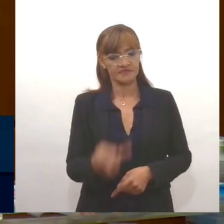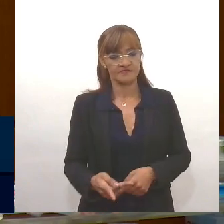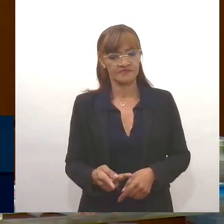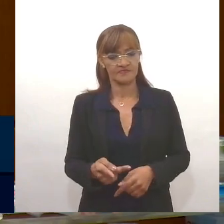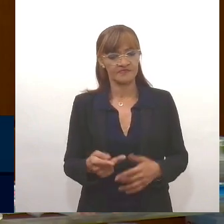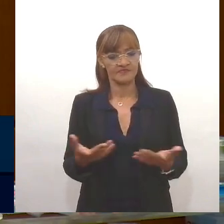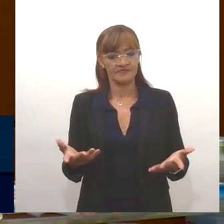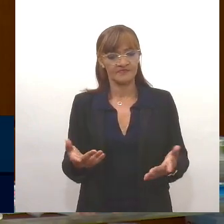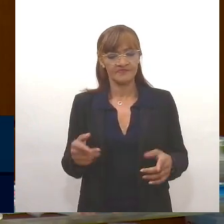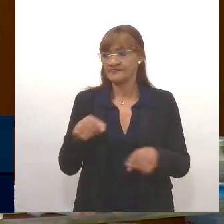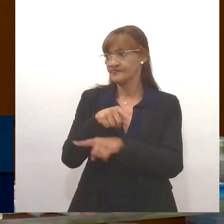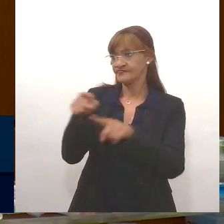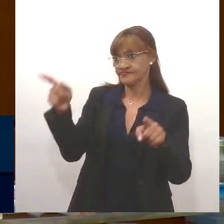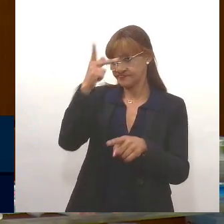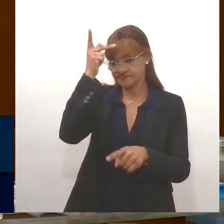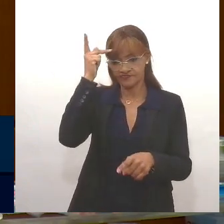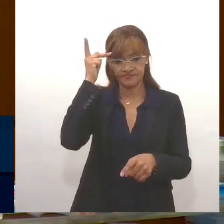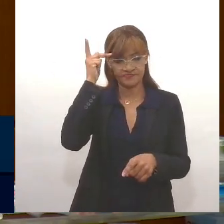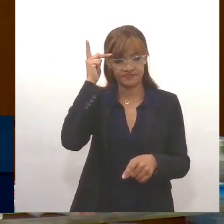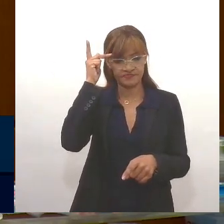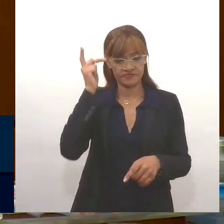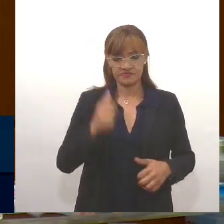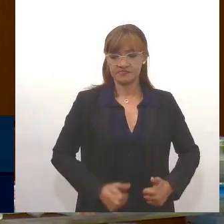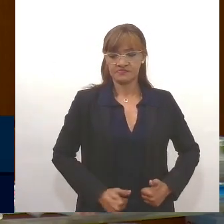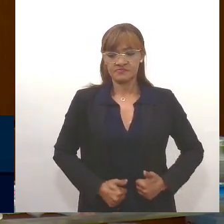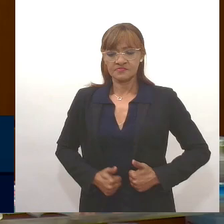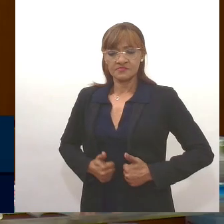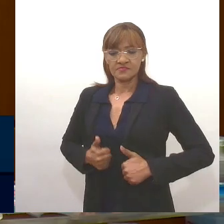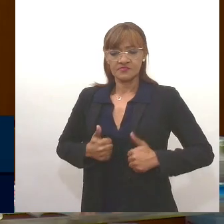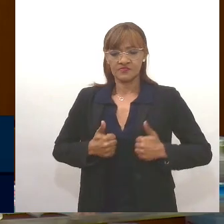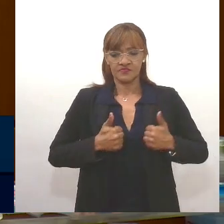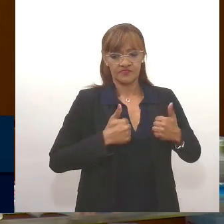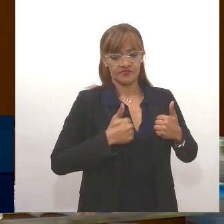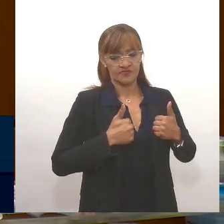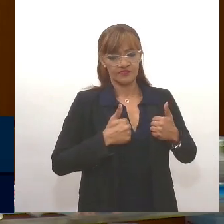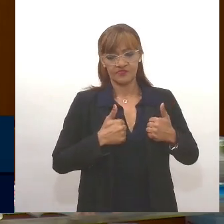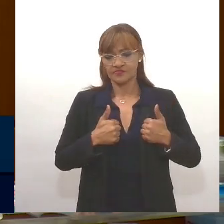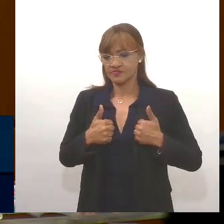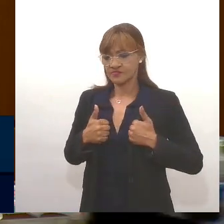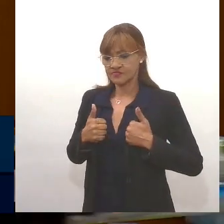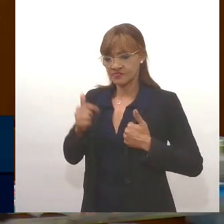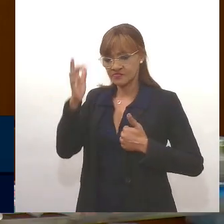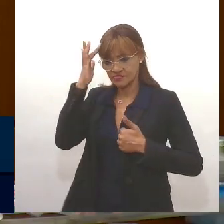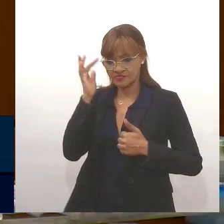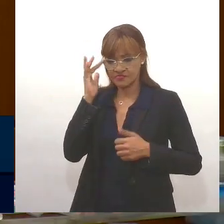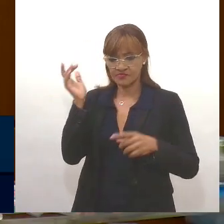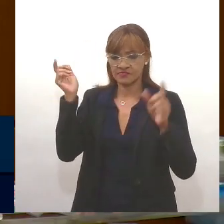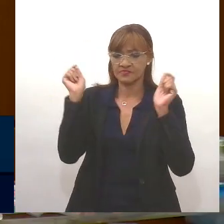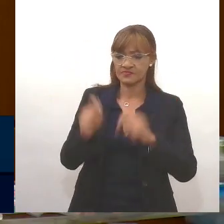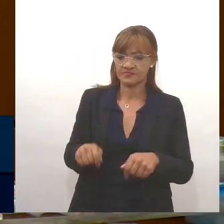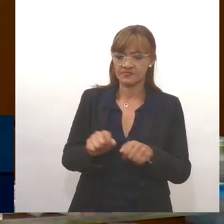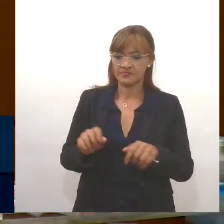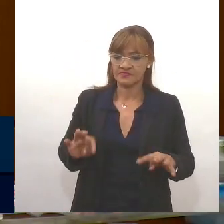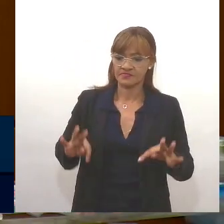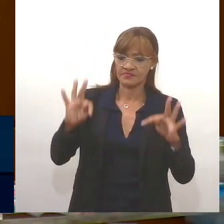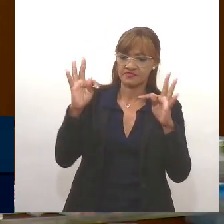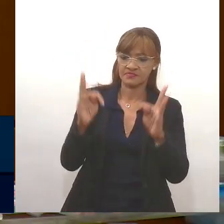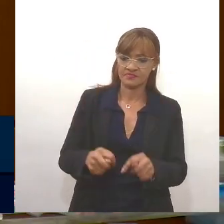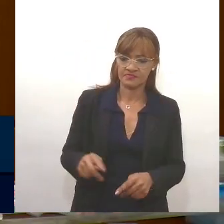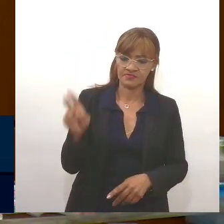acham dona de de do poder de poder fazer tudo e fica utilizando né Desse